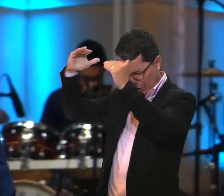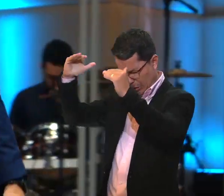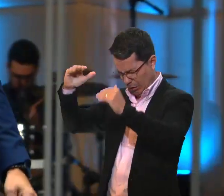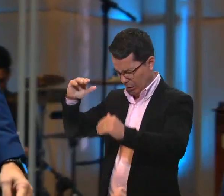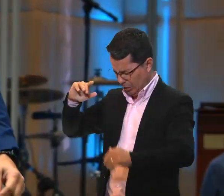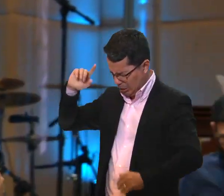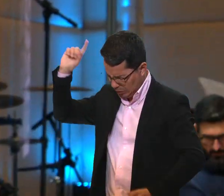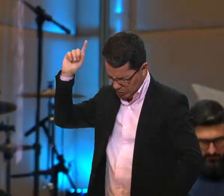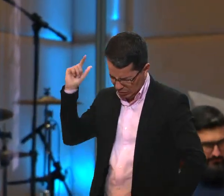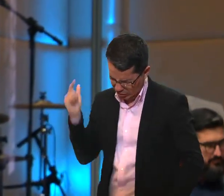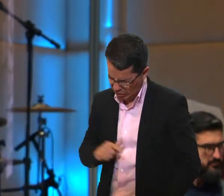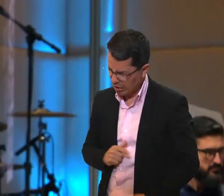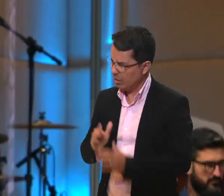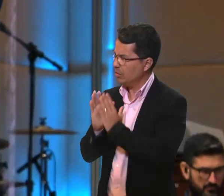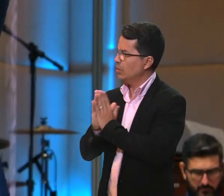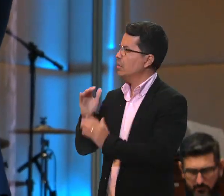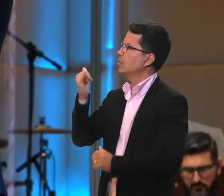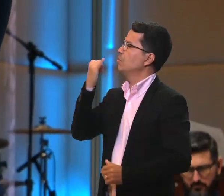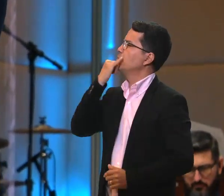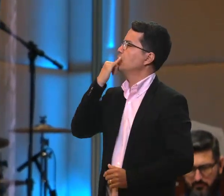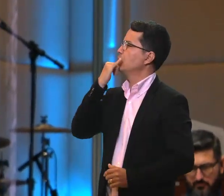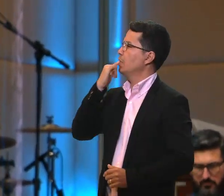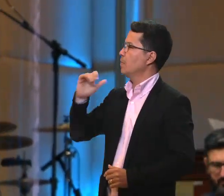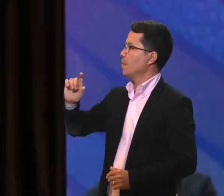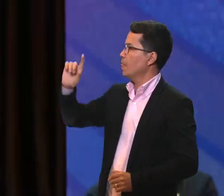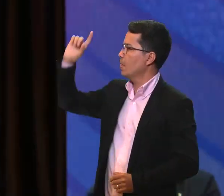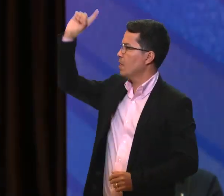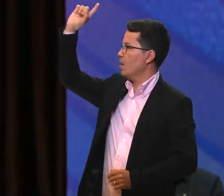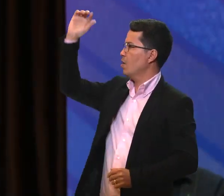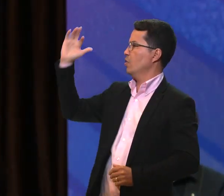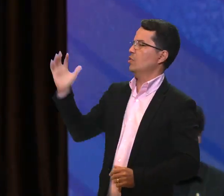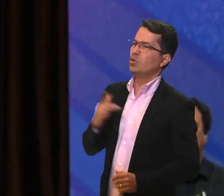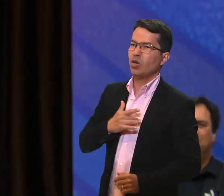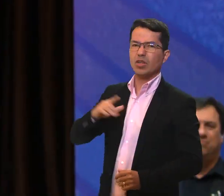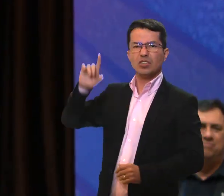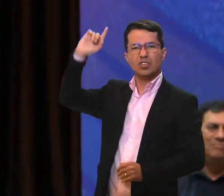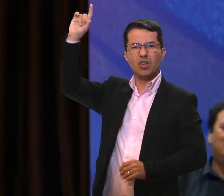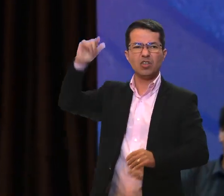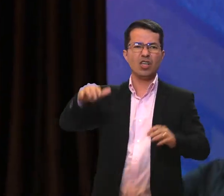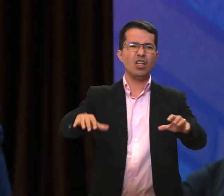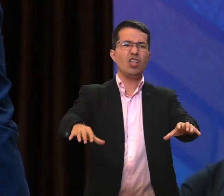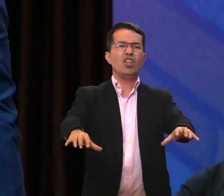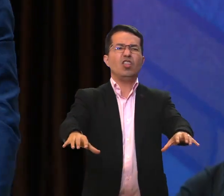perdoa. Tu estás assentado sobre o trono.